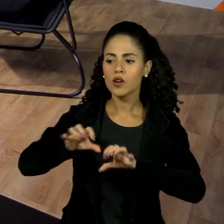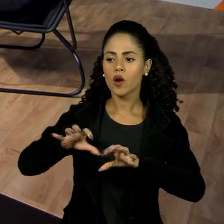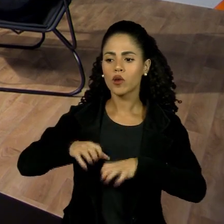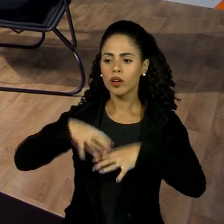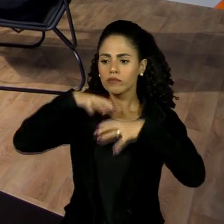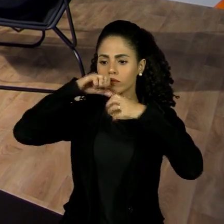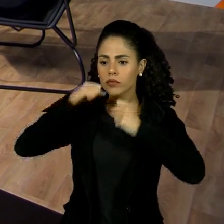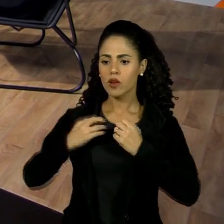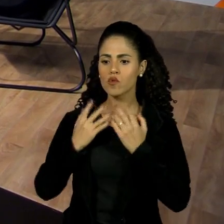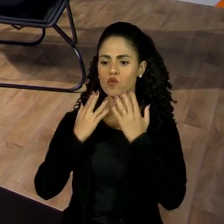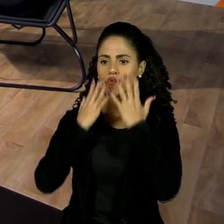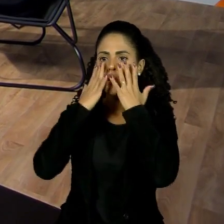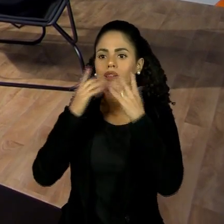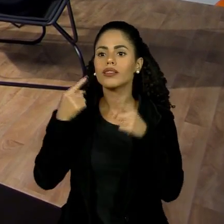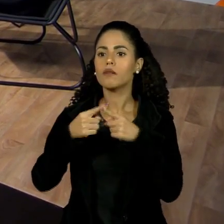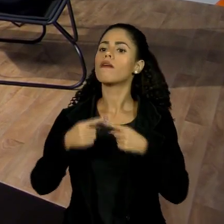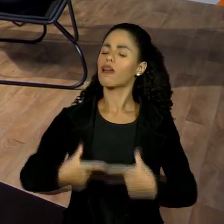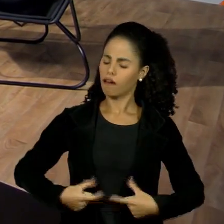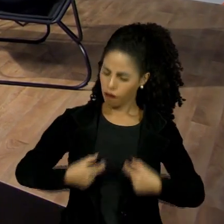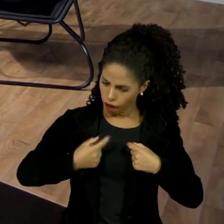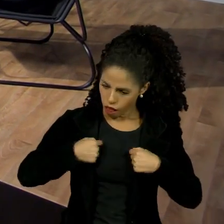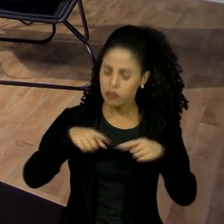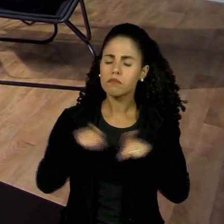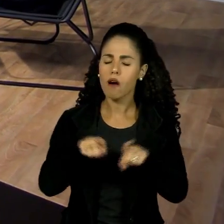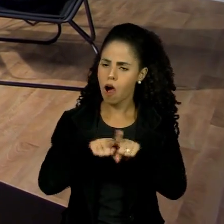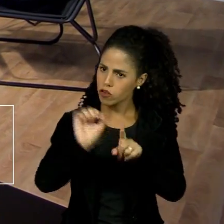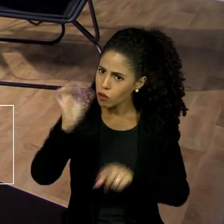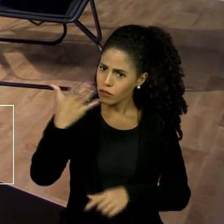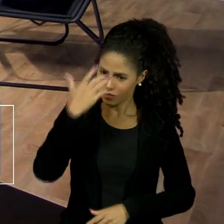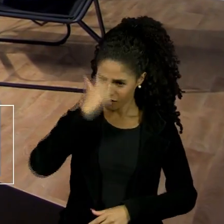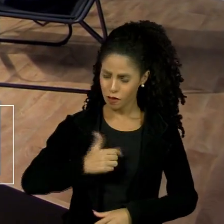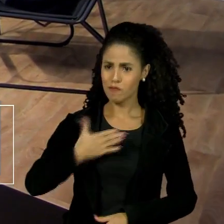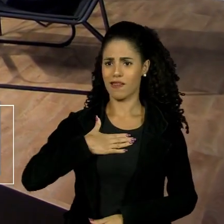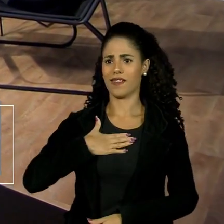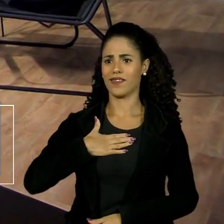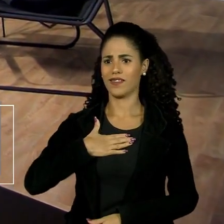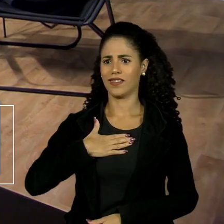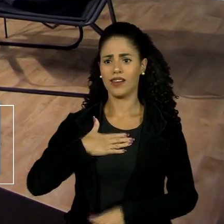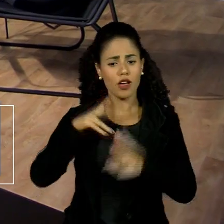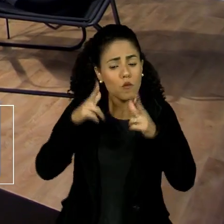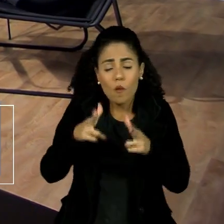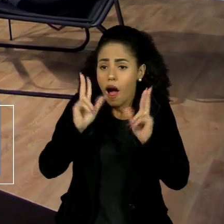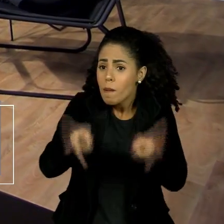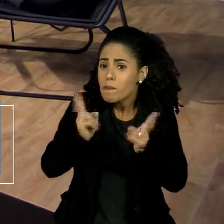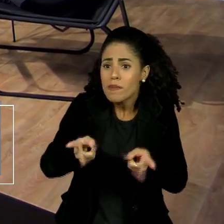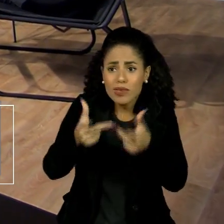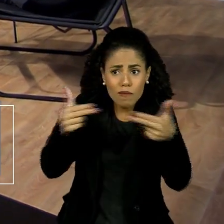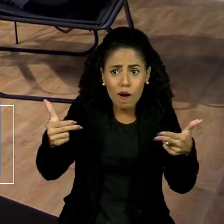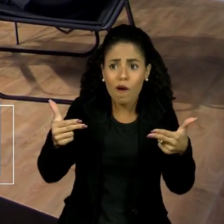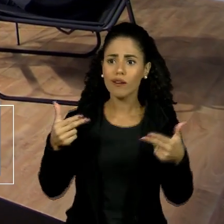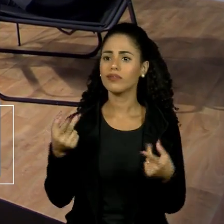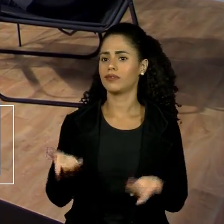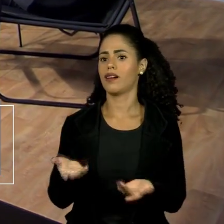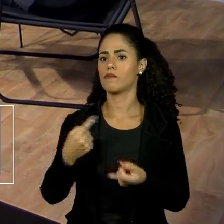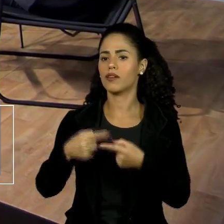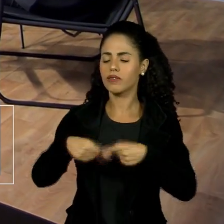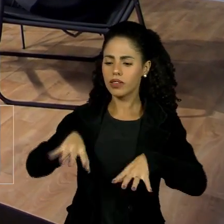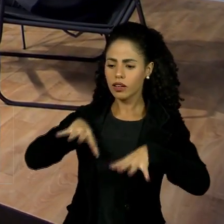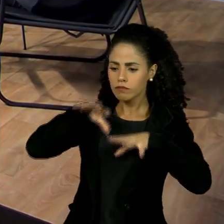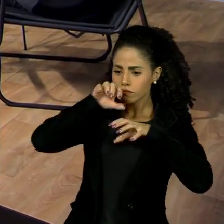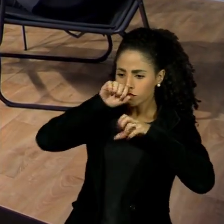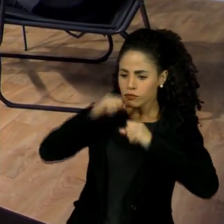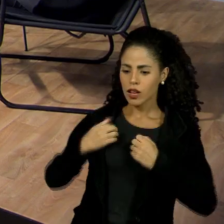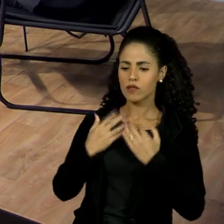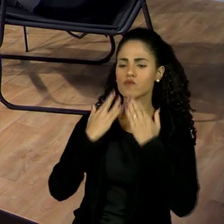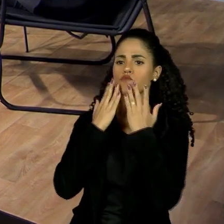o estresse é maior, a sua saúde é comprometida se você tivesse, mais do que se você estivesse vivendo com alguém que não fuma. Você está fumando por